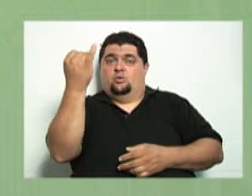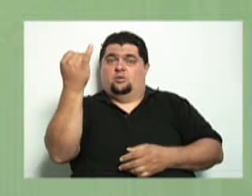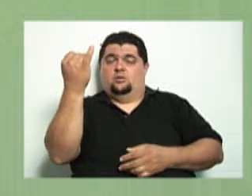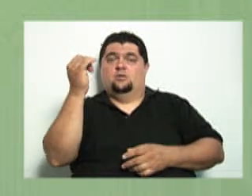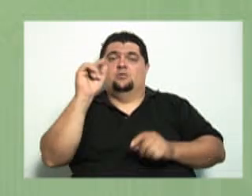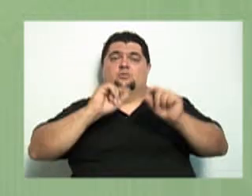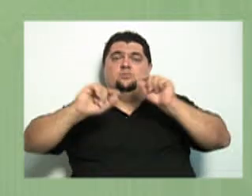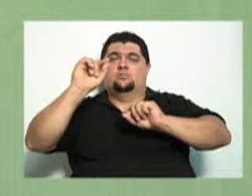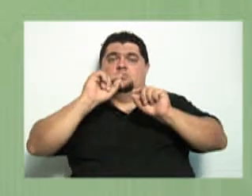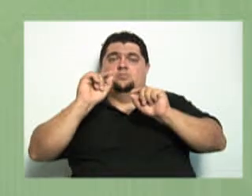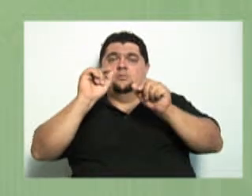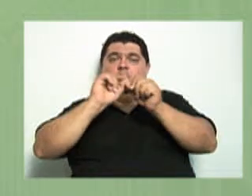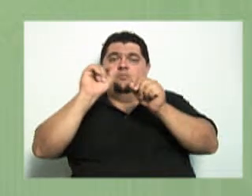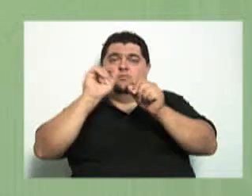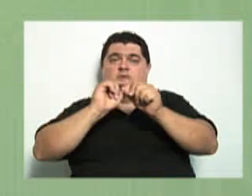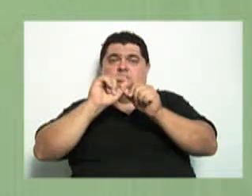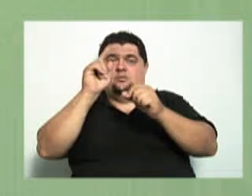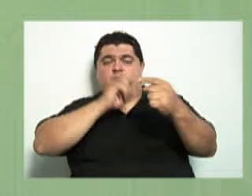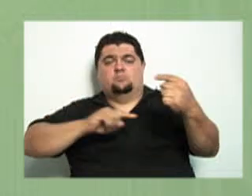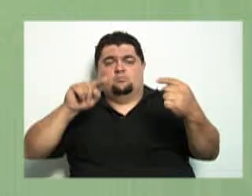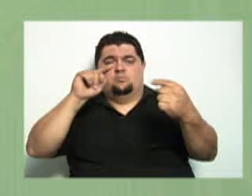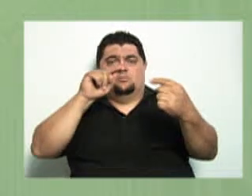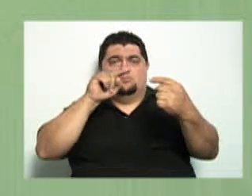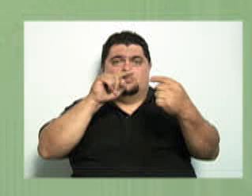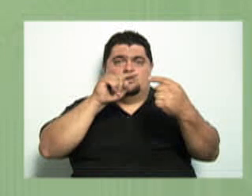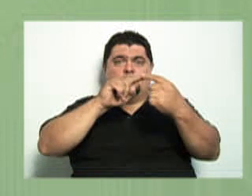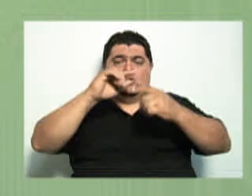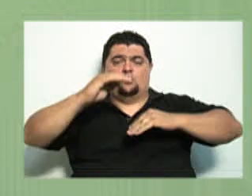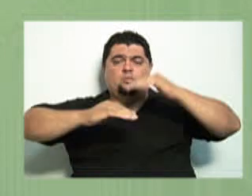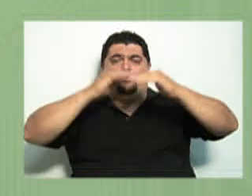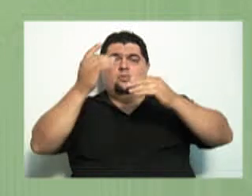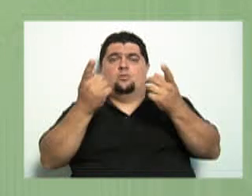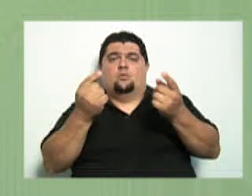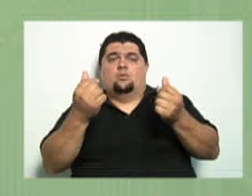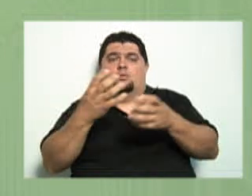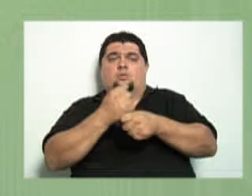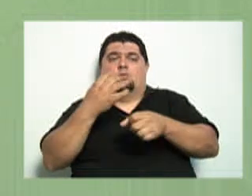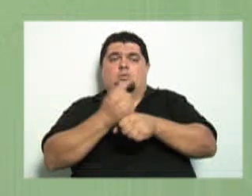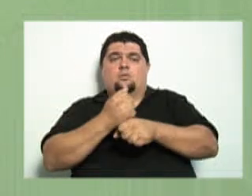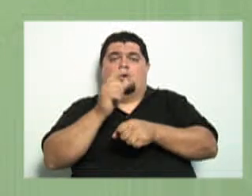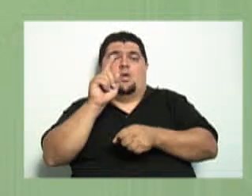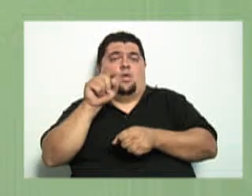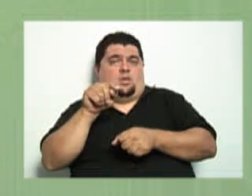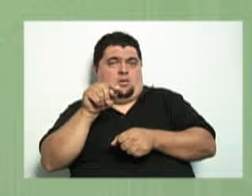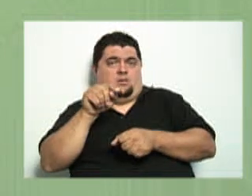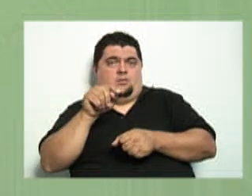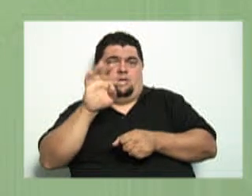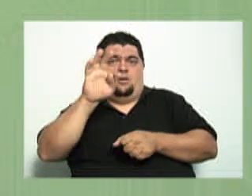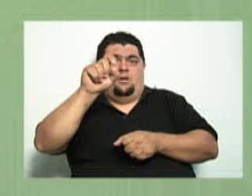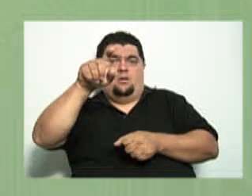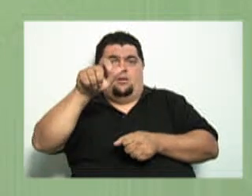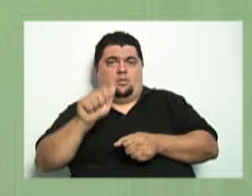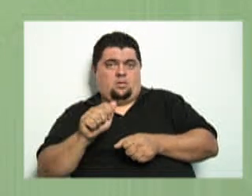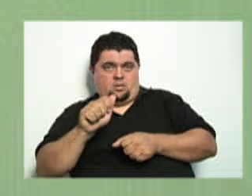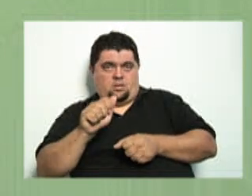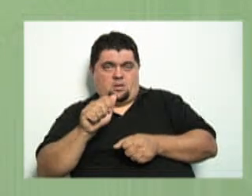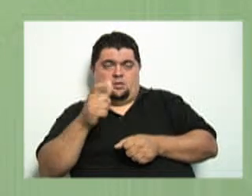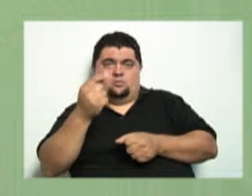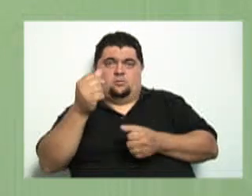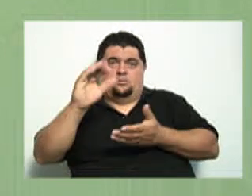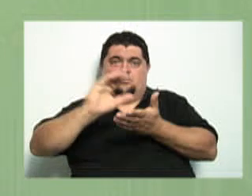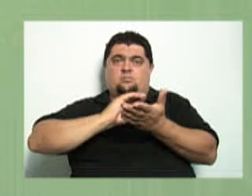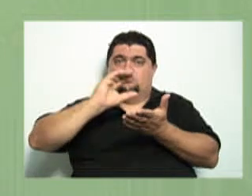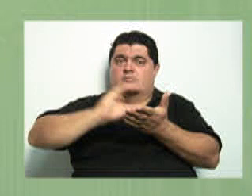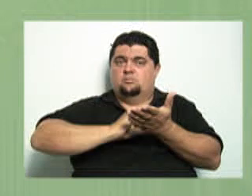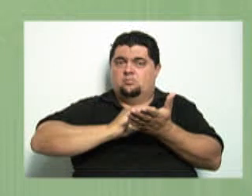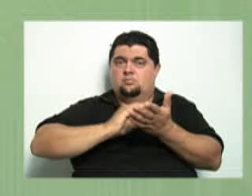a determinar diretamente o desenvolvimento econômico são a taxa de acumulação de capital